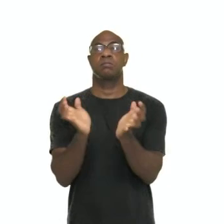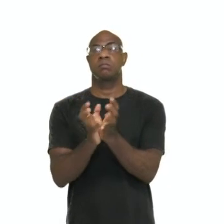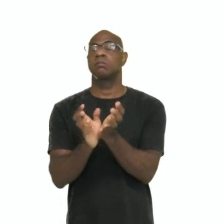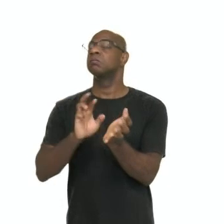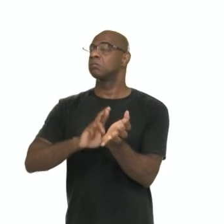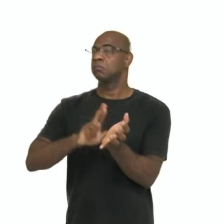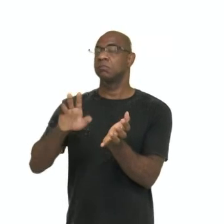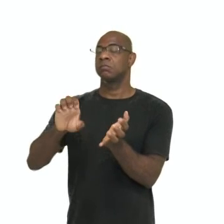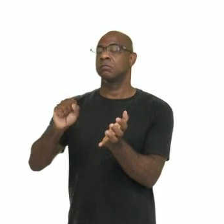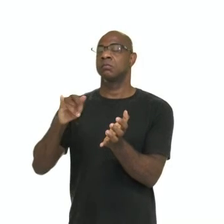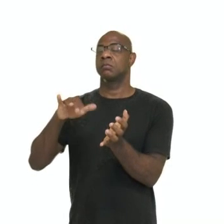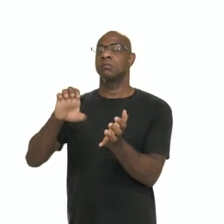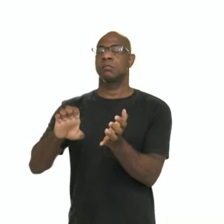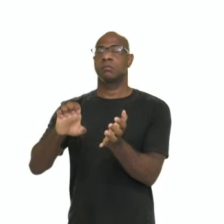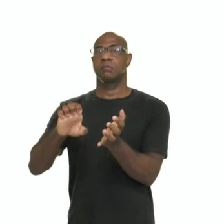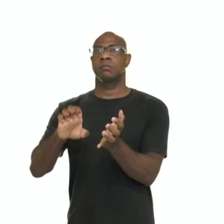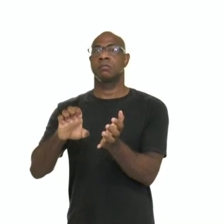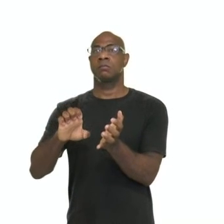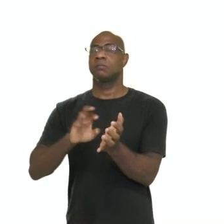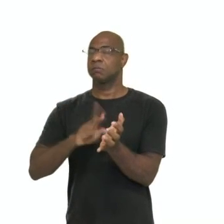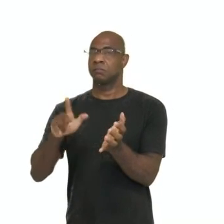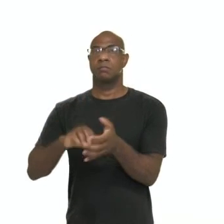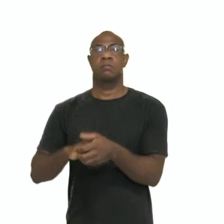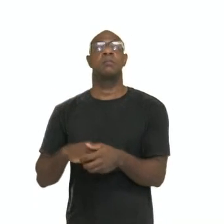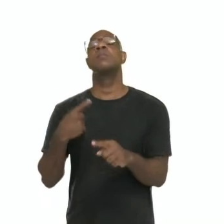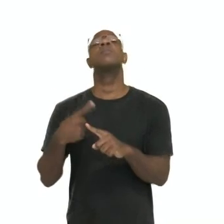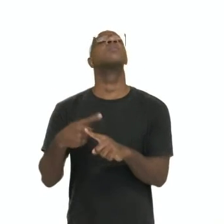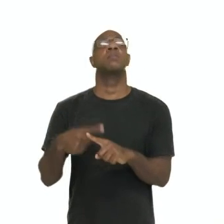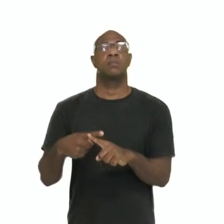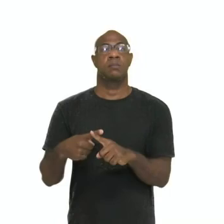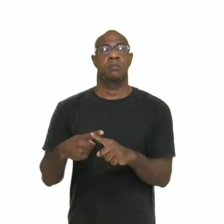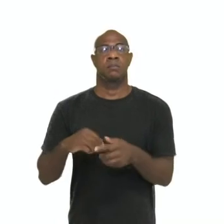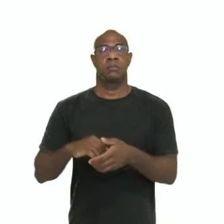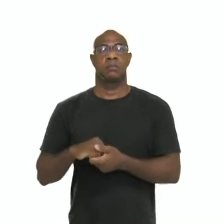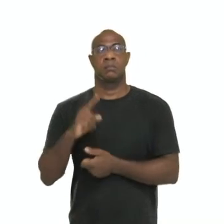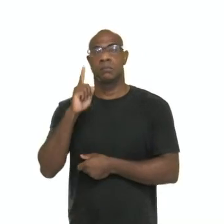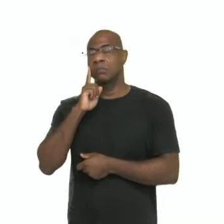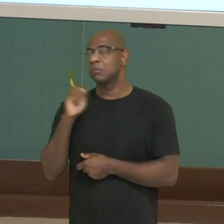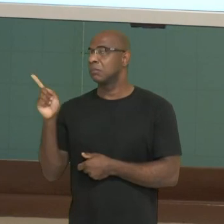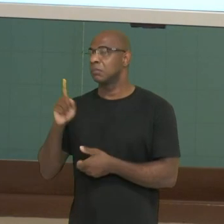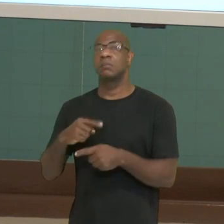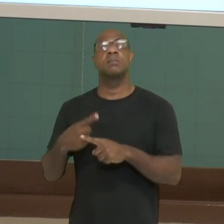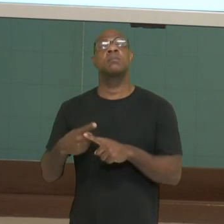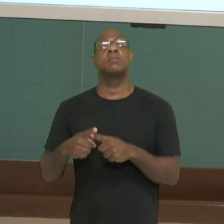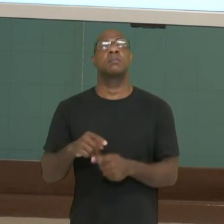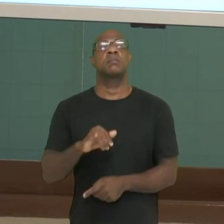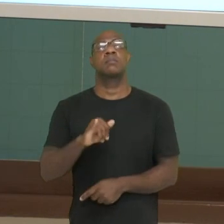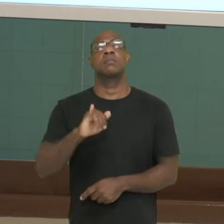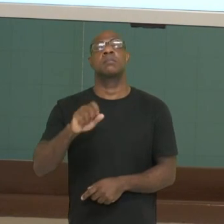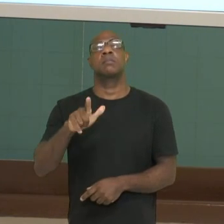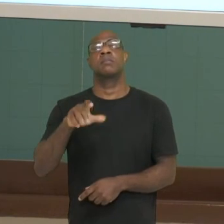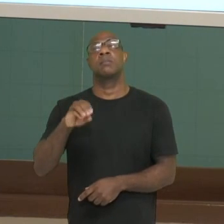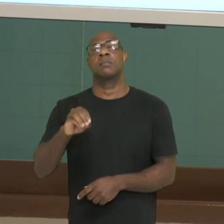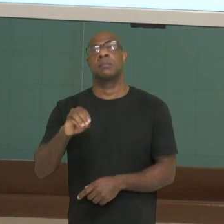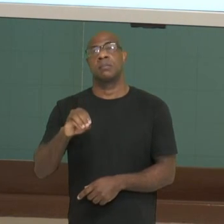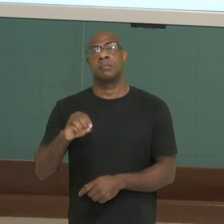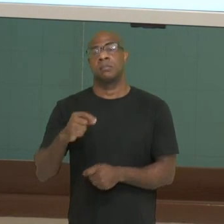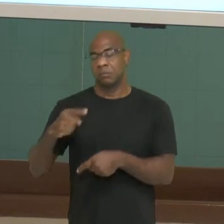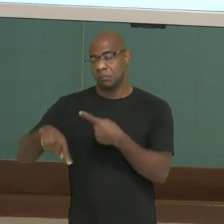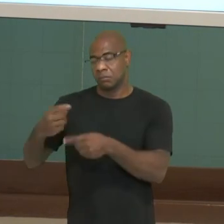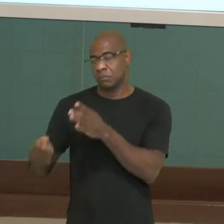diferentes, devido principalmente ao isolamento reprodutivo. Eu espero que vocês tenham acertado,